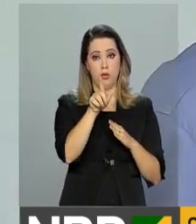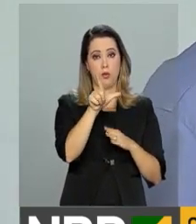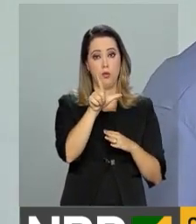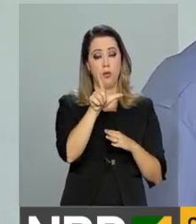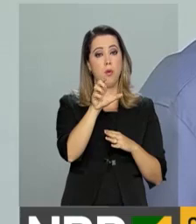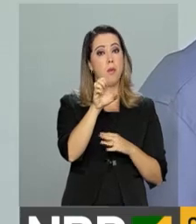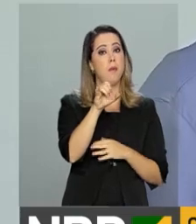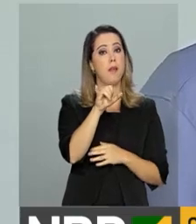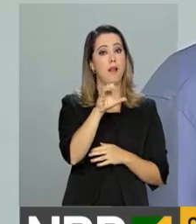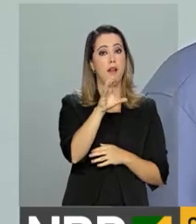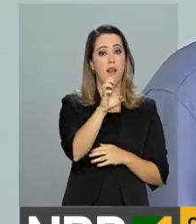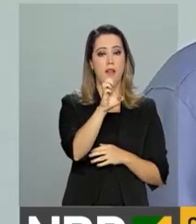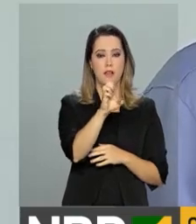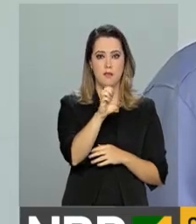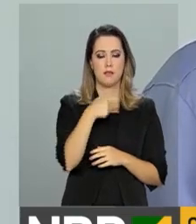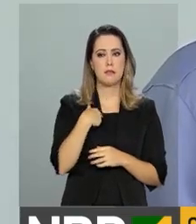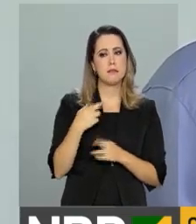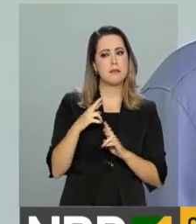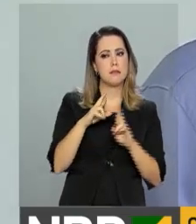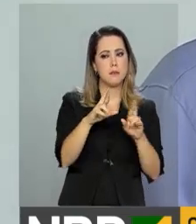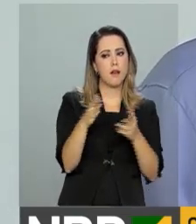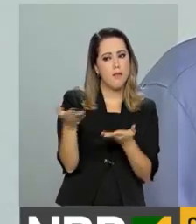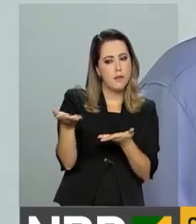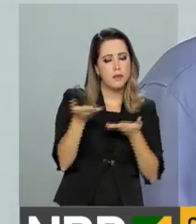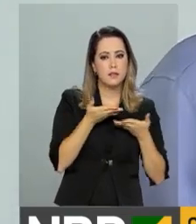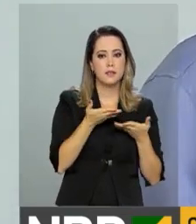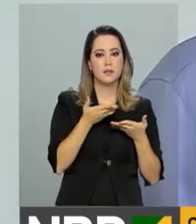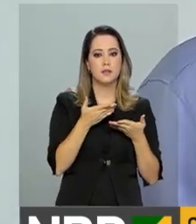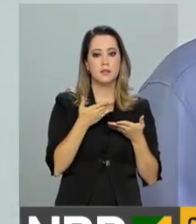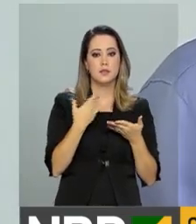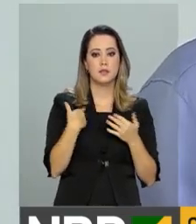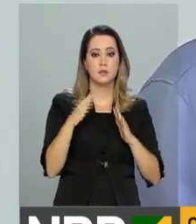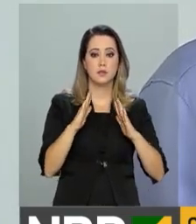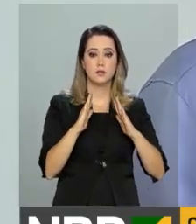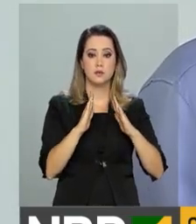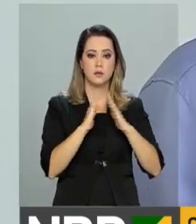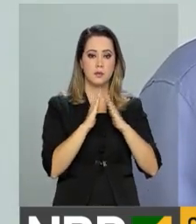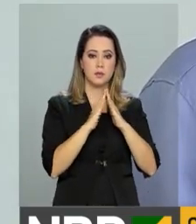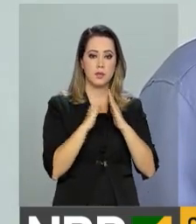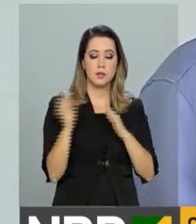esperava receber uma casa nova.